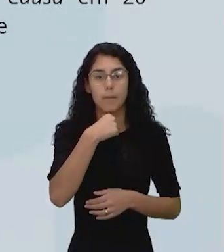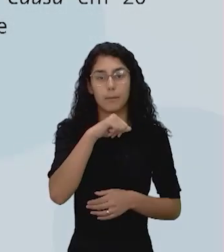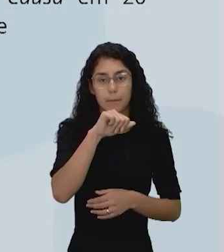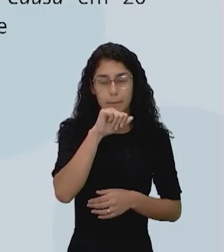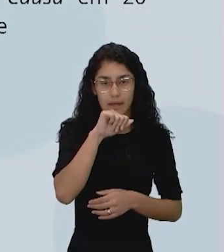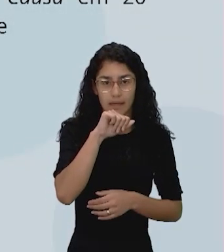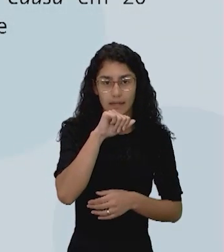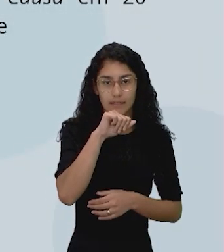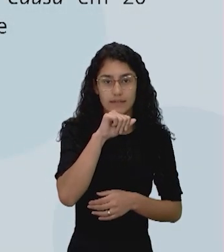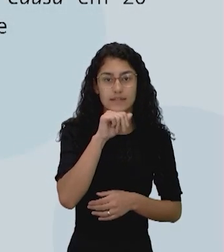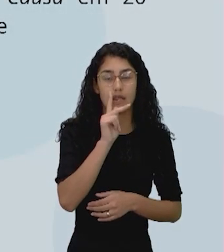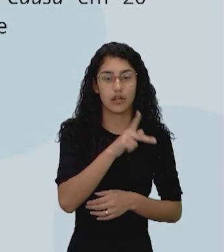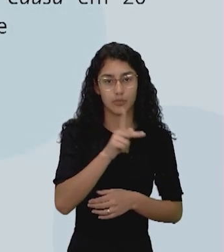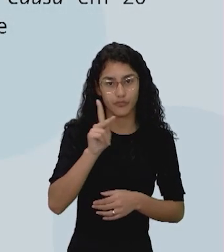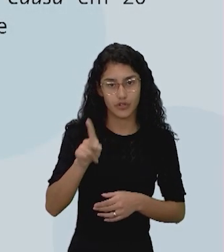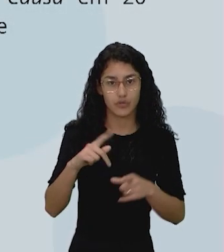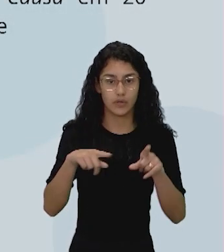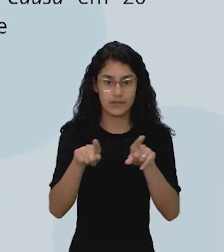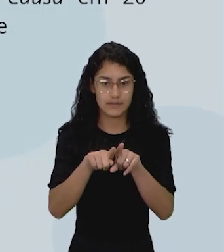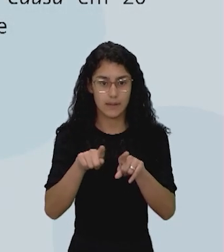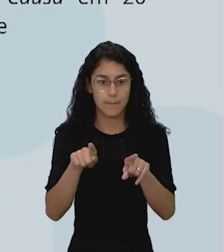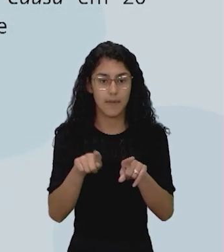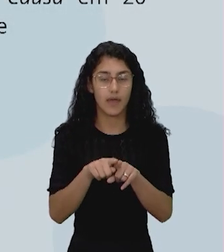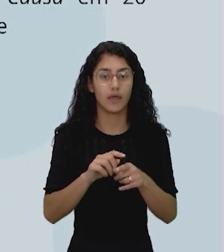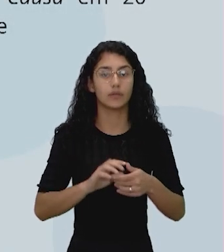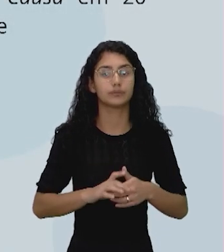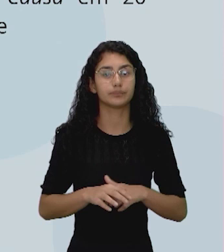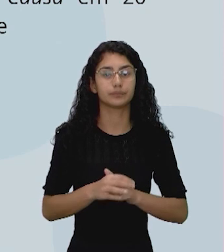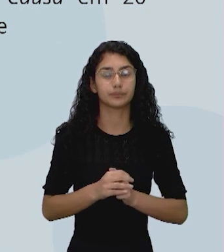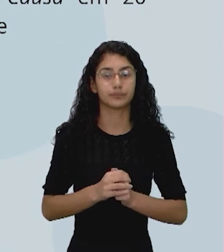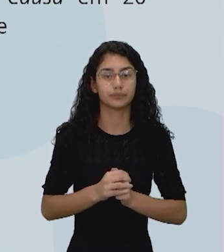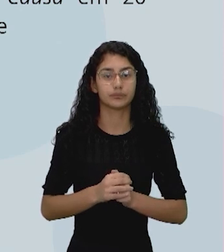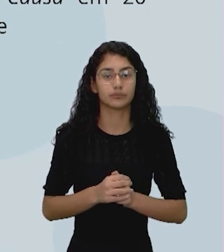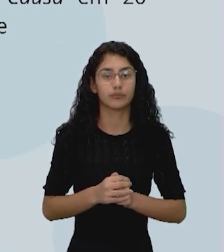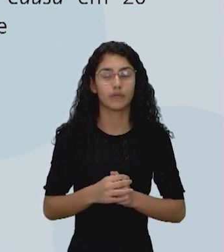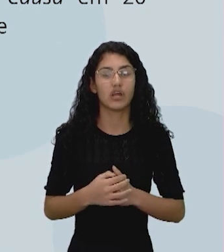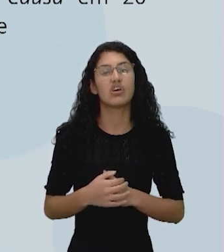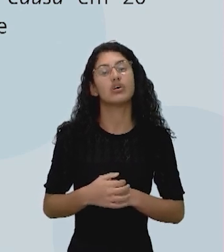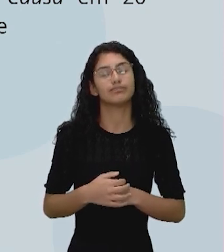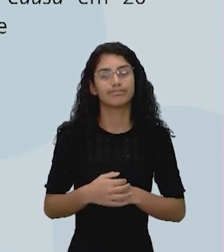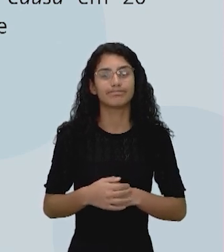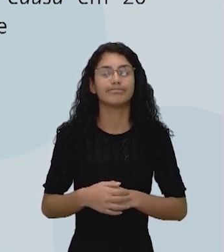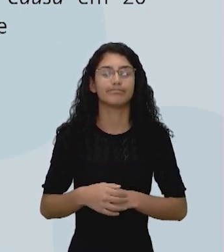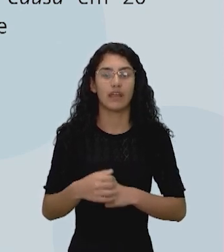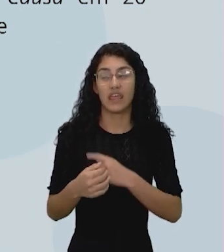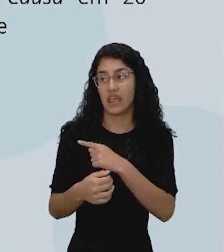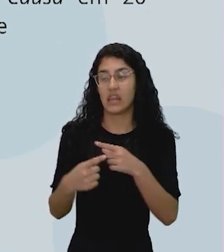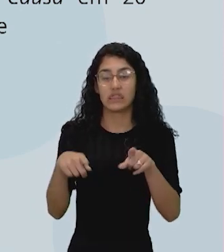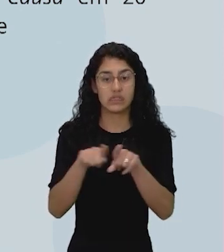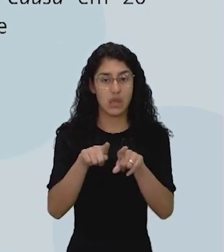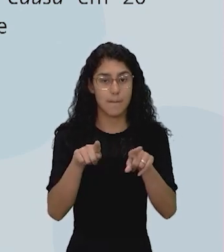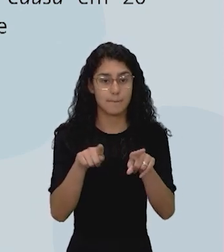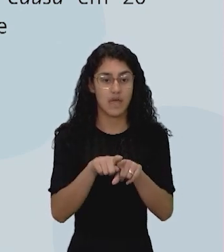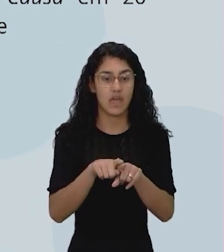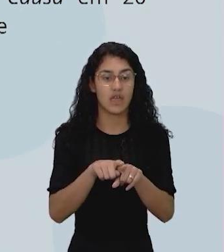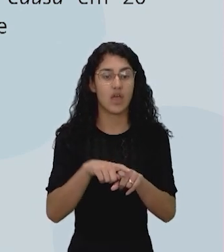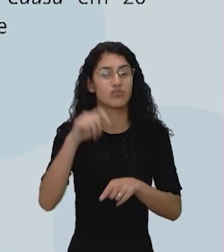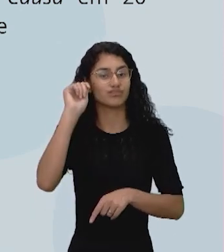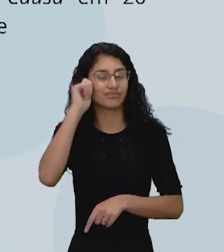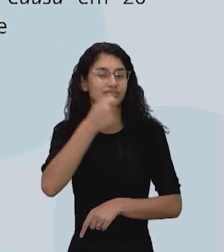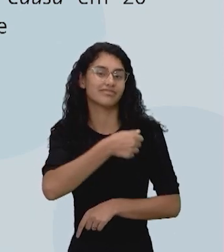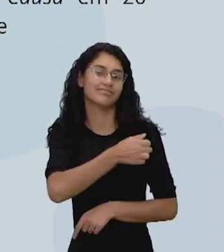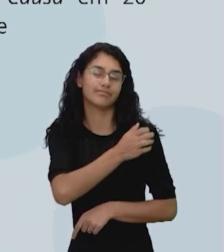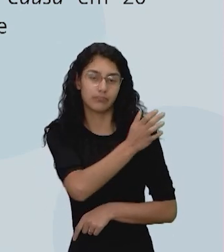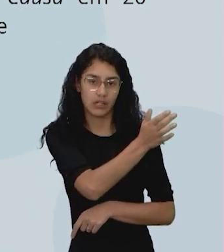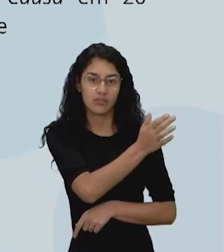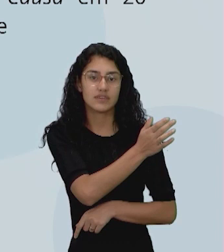muito cedo, mas vocês podem perceber, né? Ele sofreu discriminação racial pela história dele, né? Aliás, o negro no Brasil, as